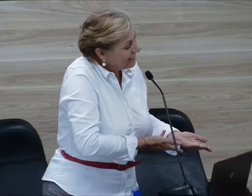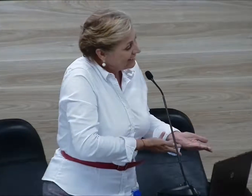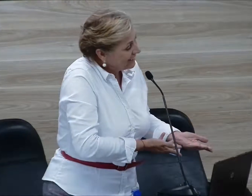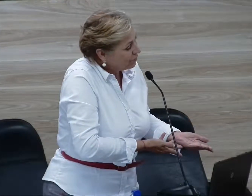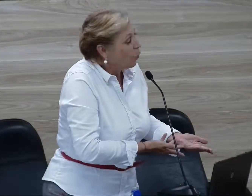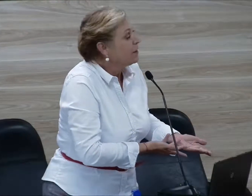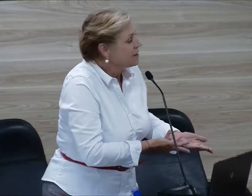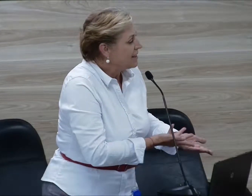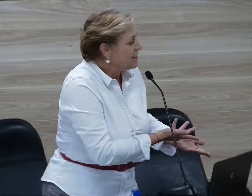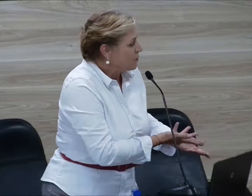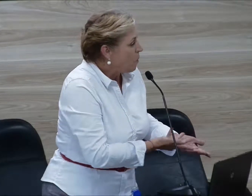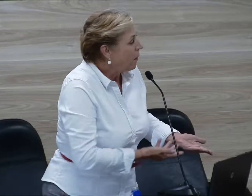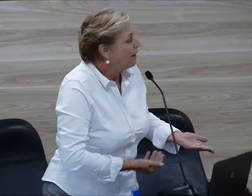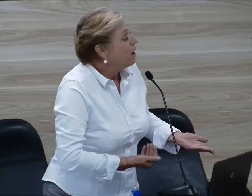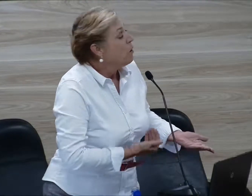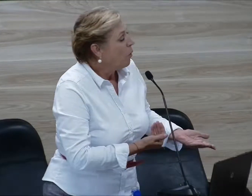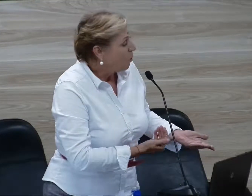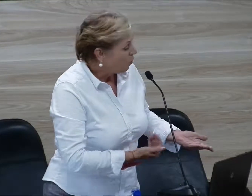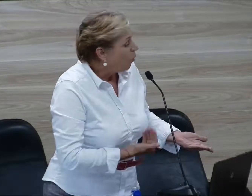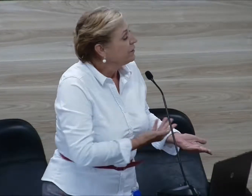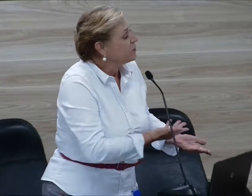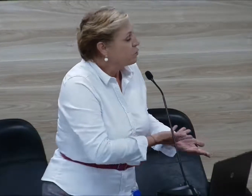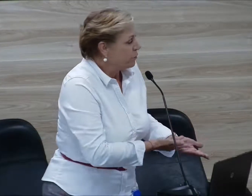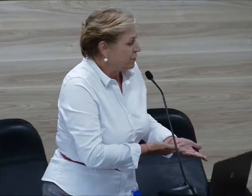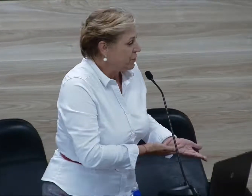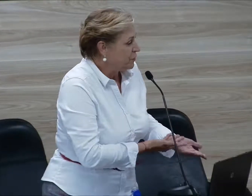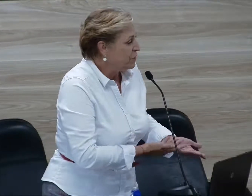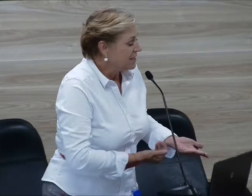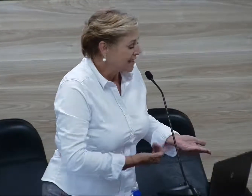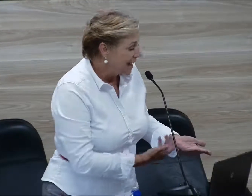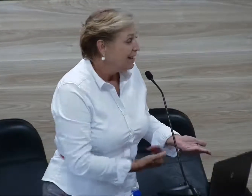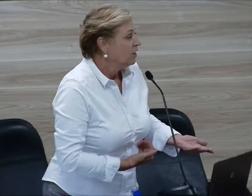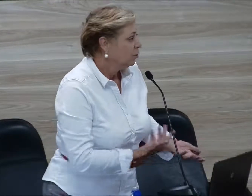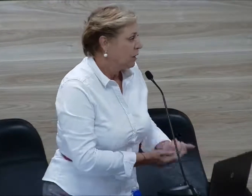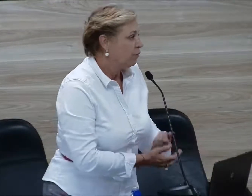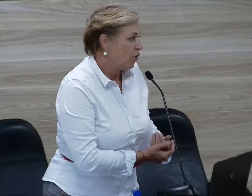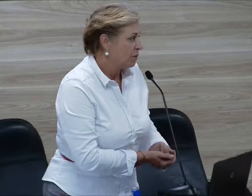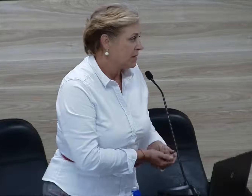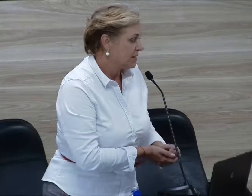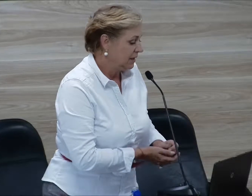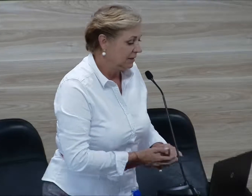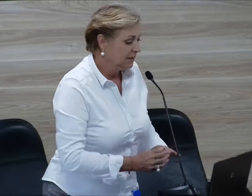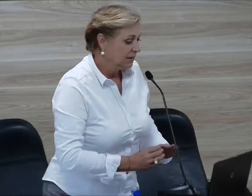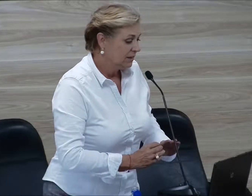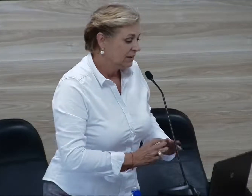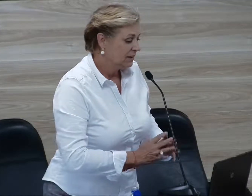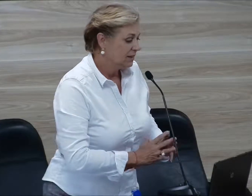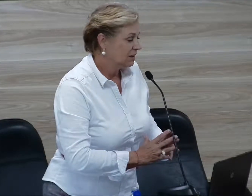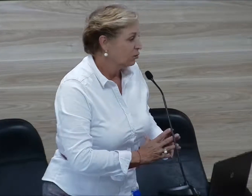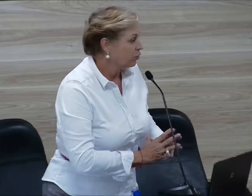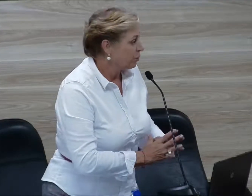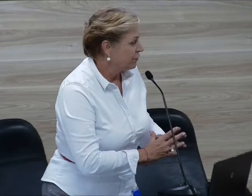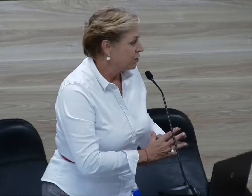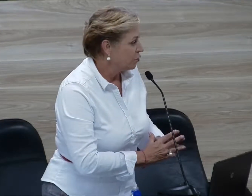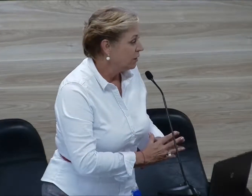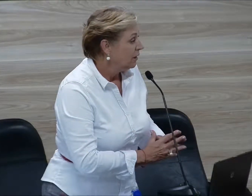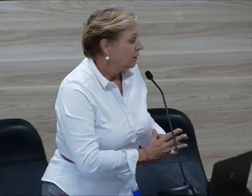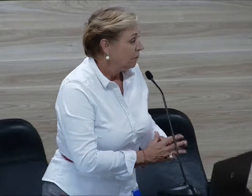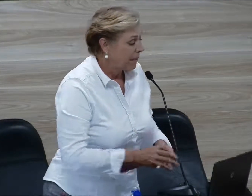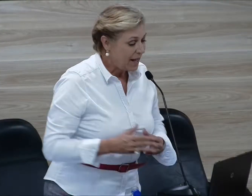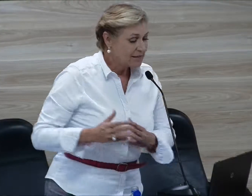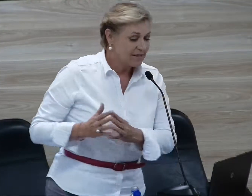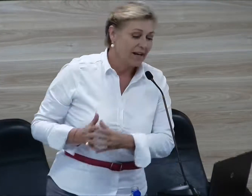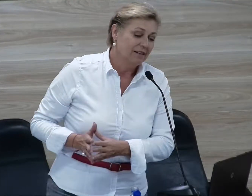julgam donas da escola ou contra os professores, né? De uma forma assim, onde o professor